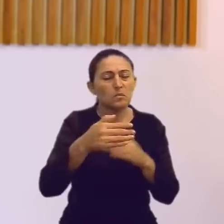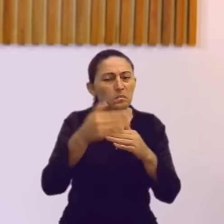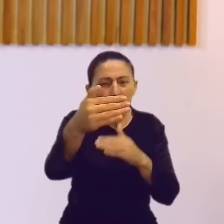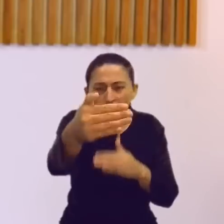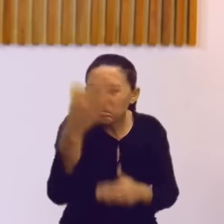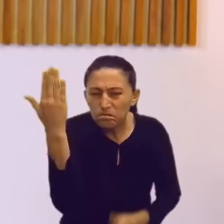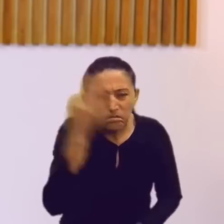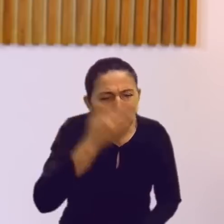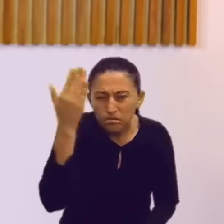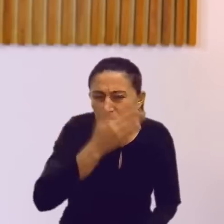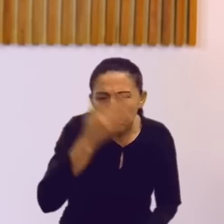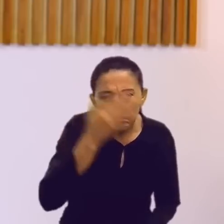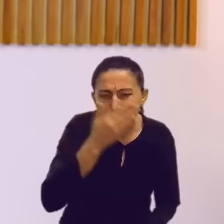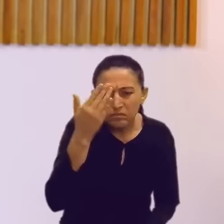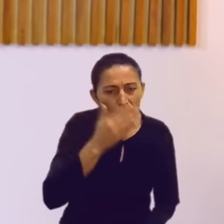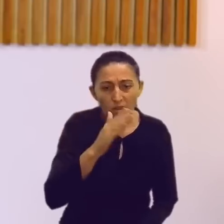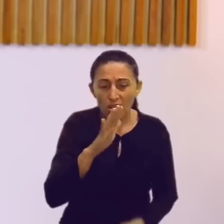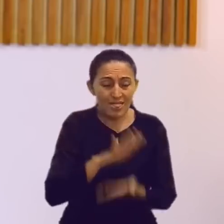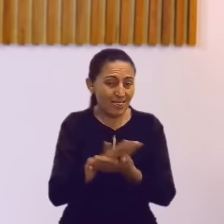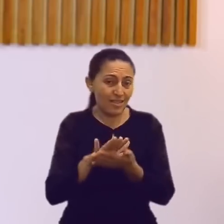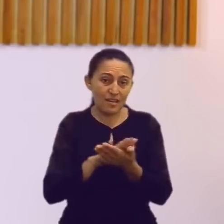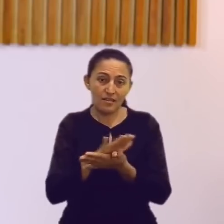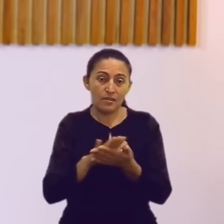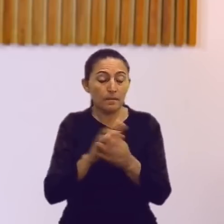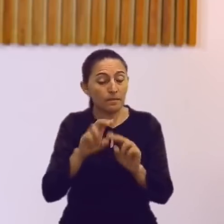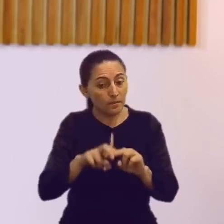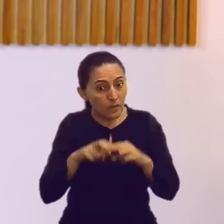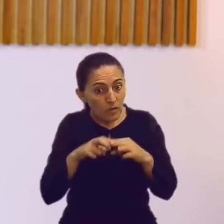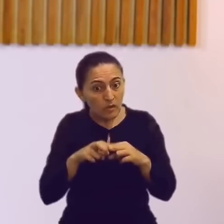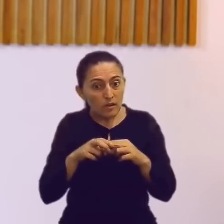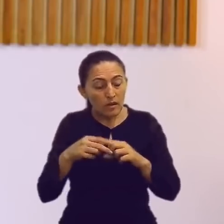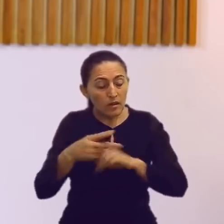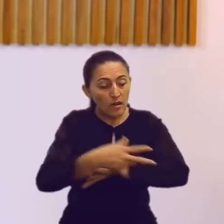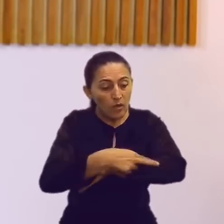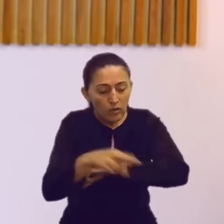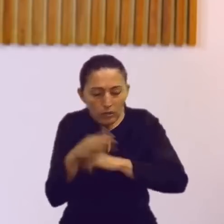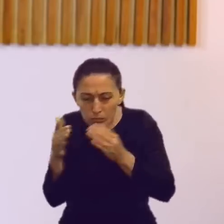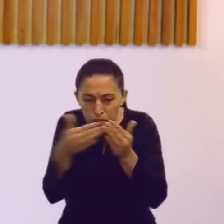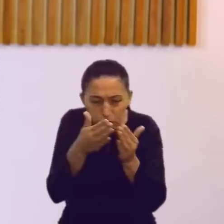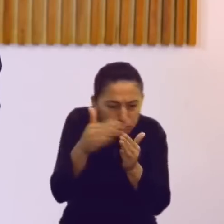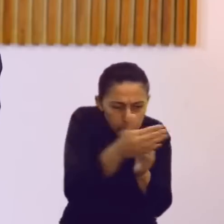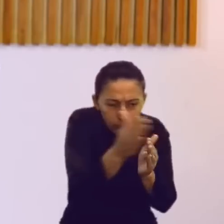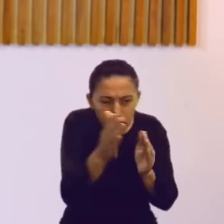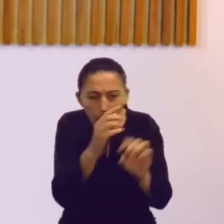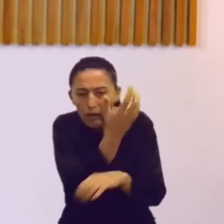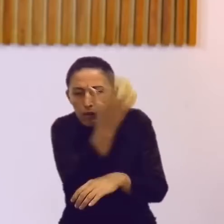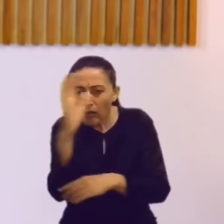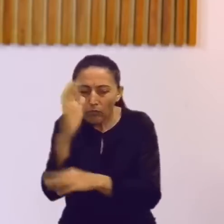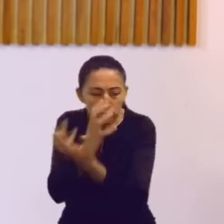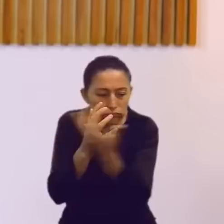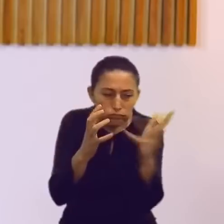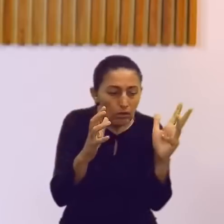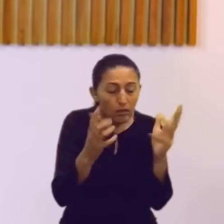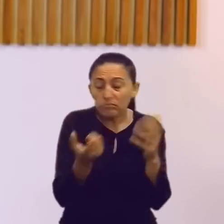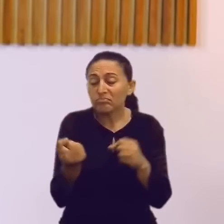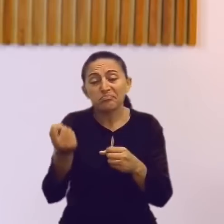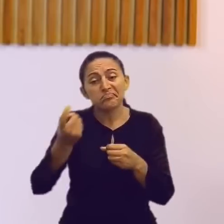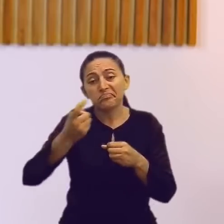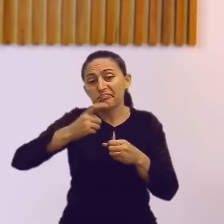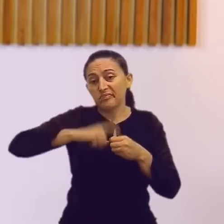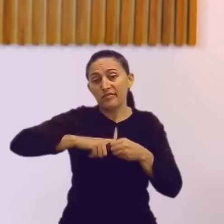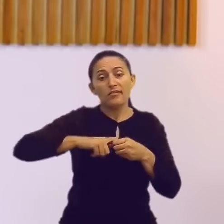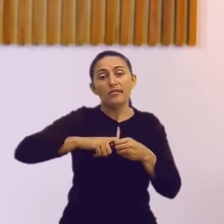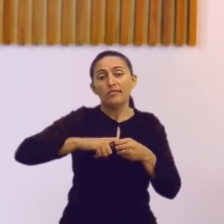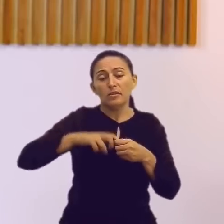consegue enxergar. Por isso, quando uma ovelha se envereda pelo caminho aí, ela não consegue retornar ao caminho de